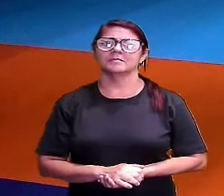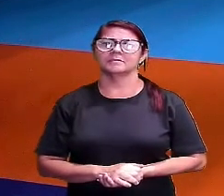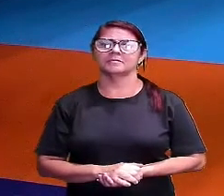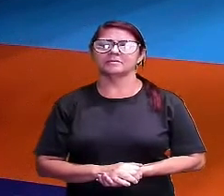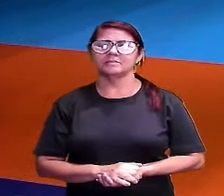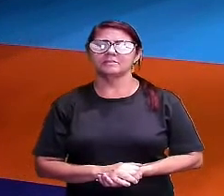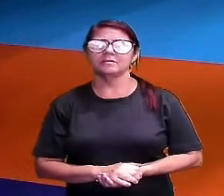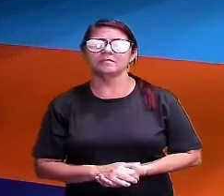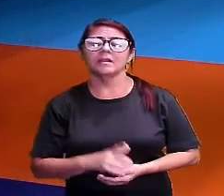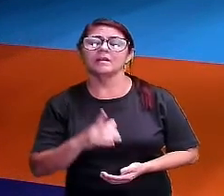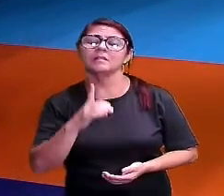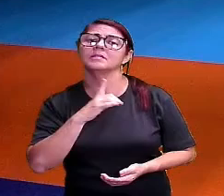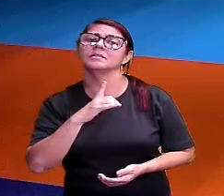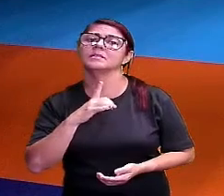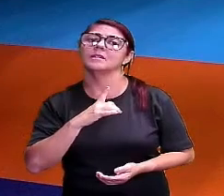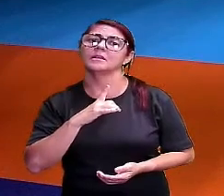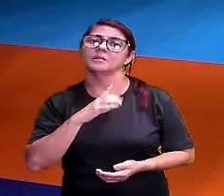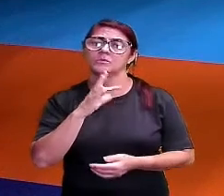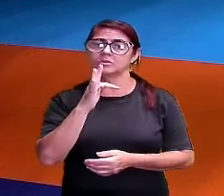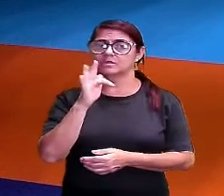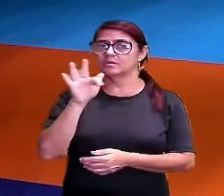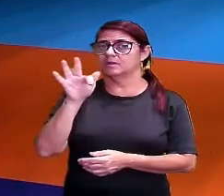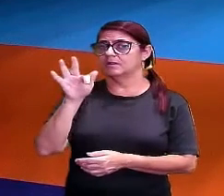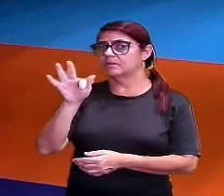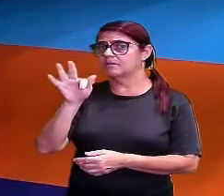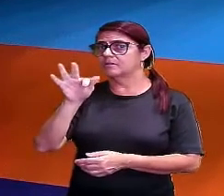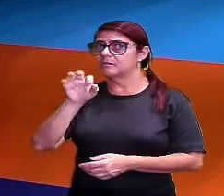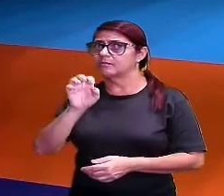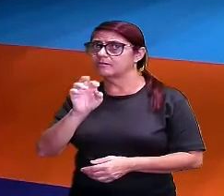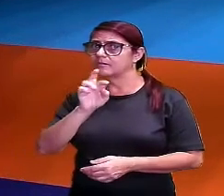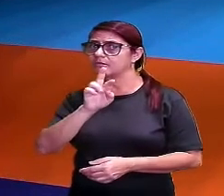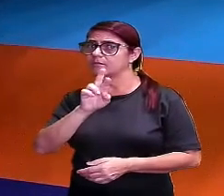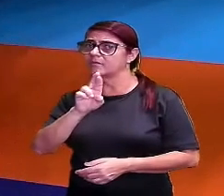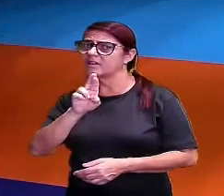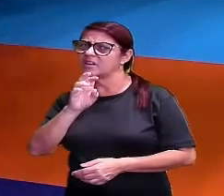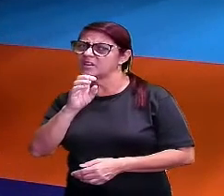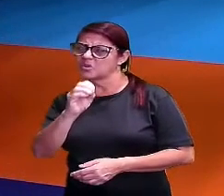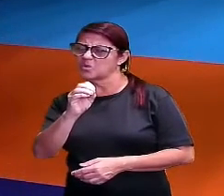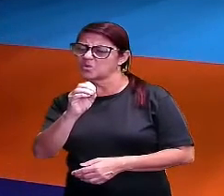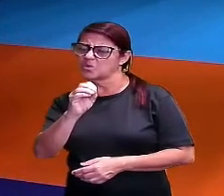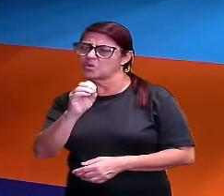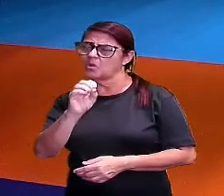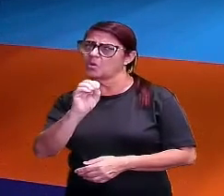Nesta outra, temos ferro ou ferro?